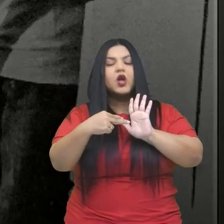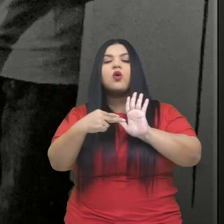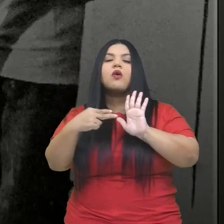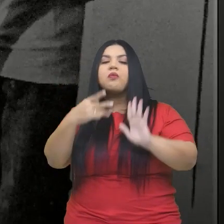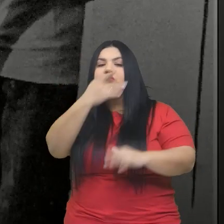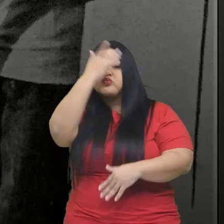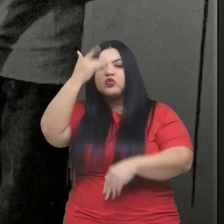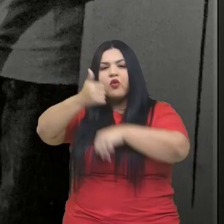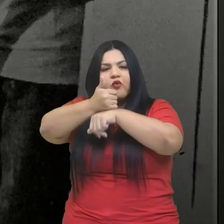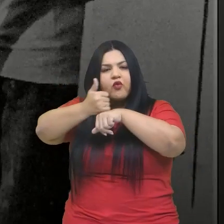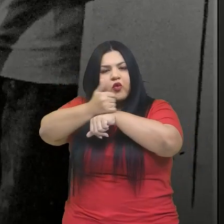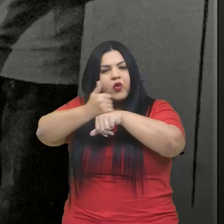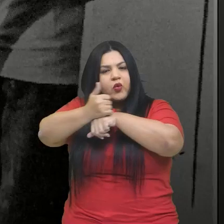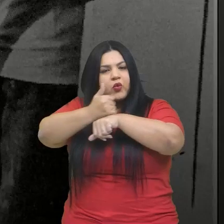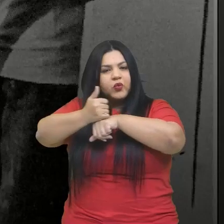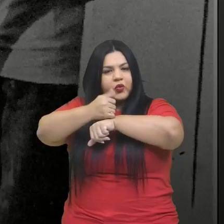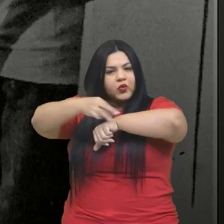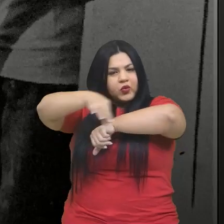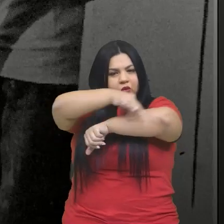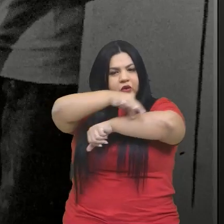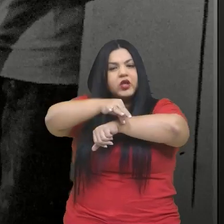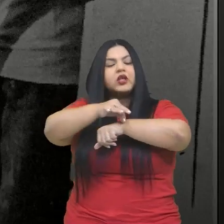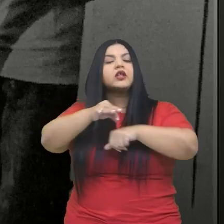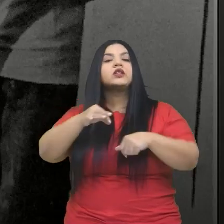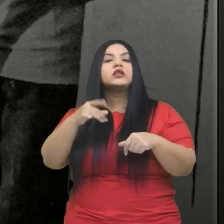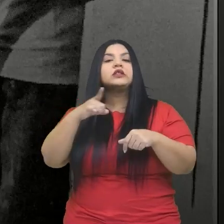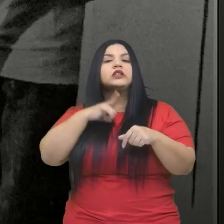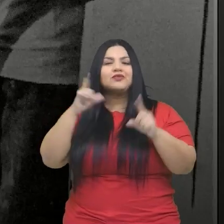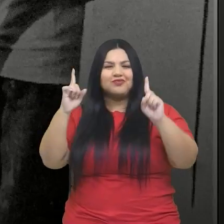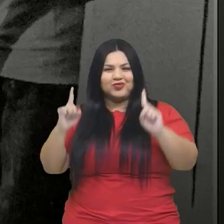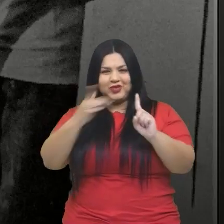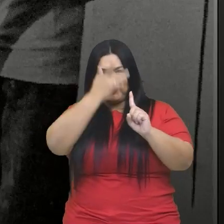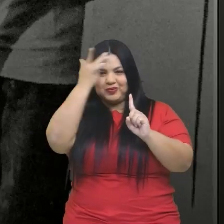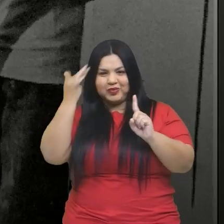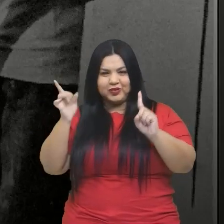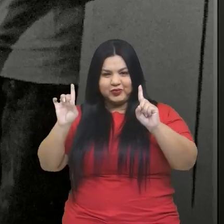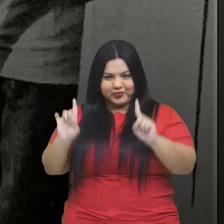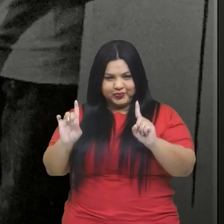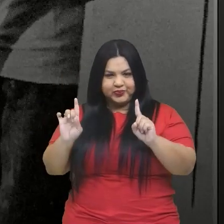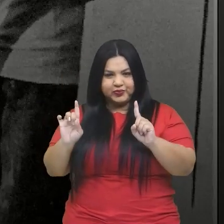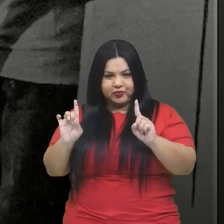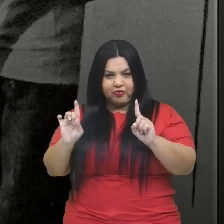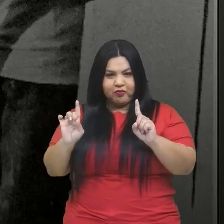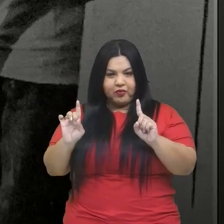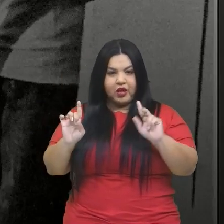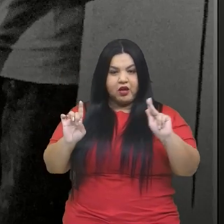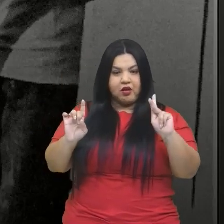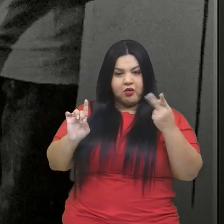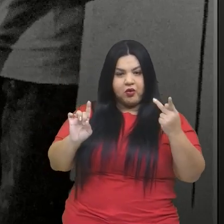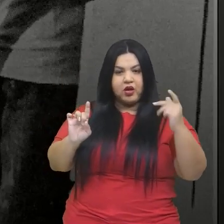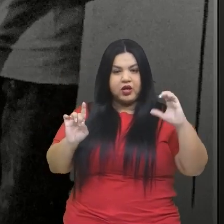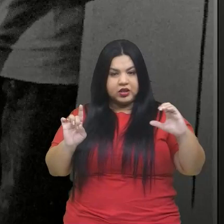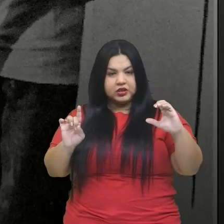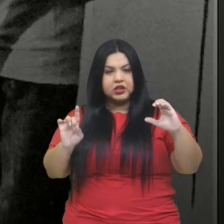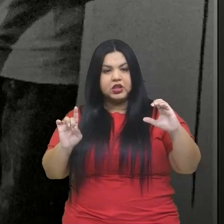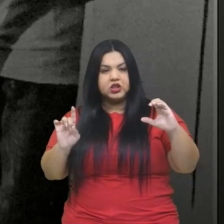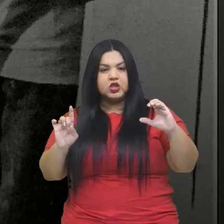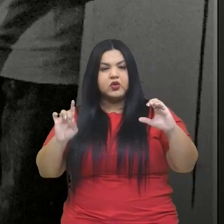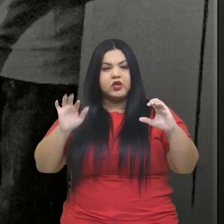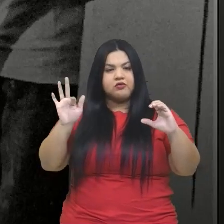arqueólogo, olha só, aí tem o Carter e ao lado do seu financiador, o Cavarnon, olha só, segura um